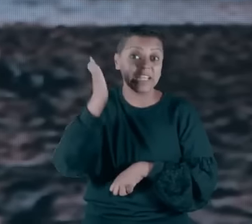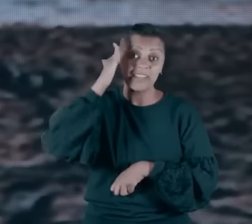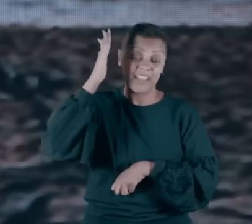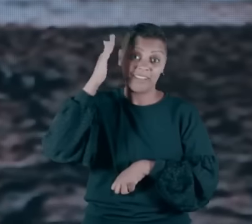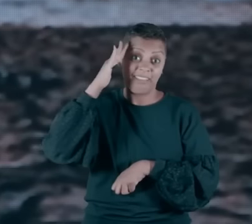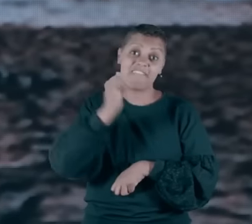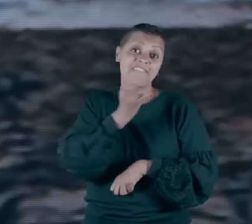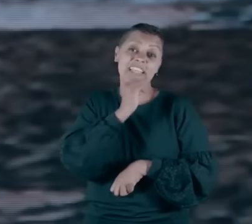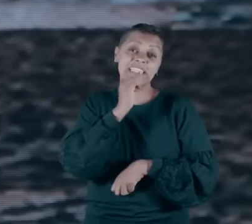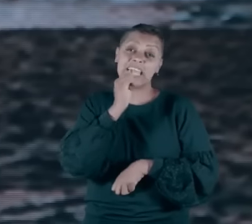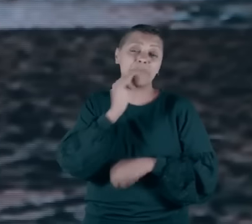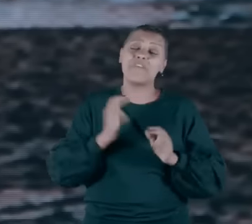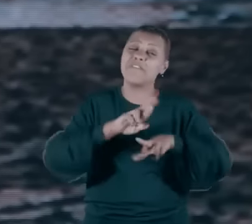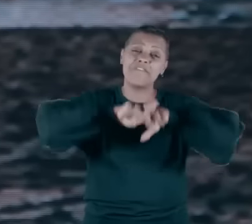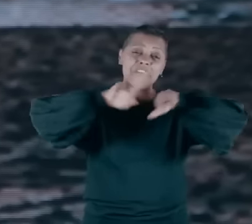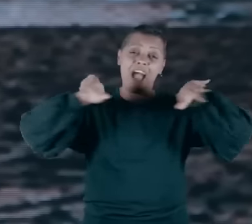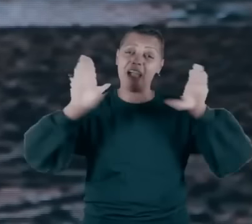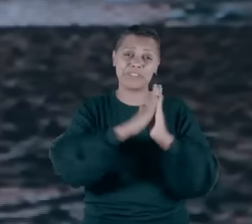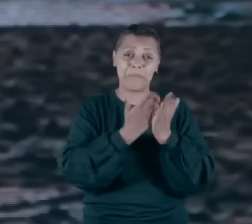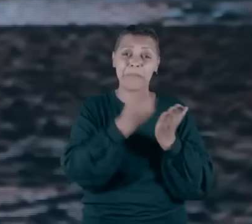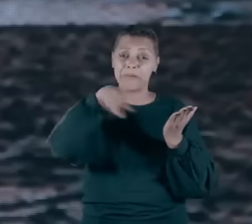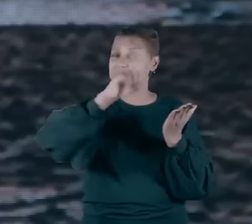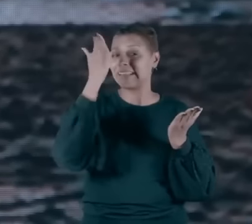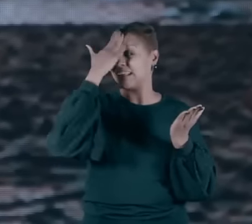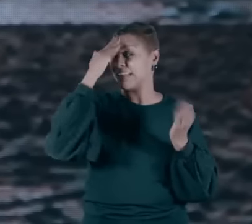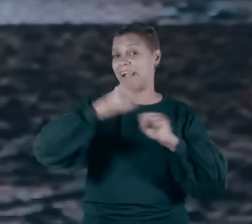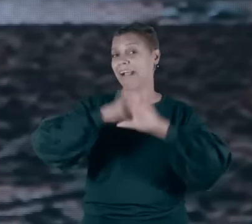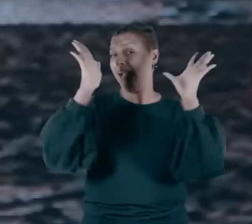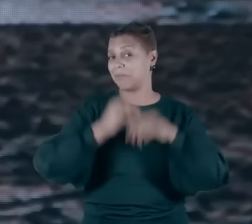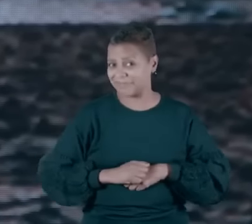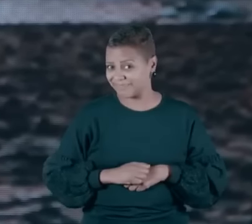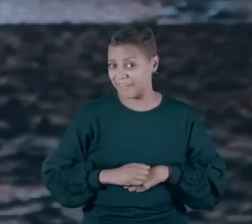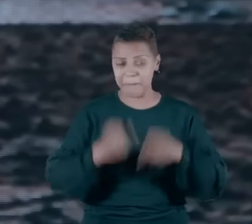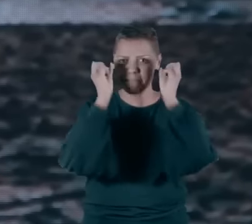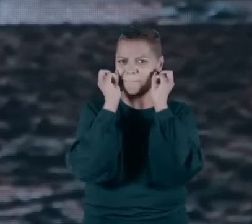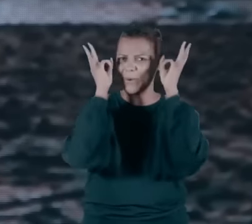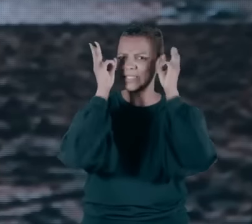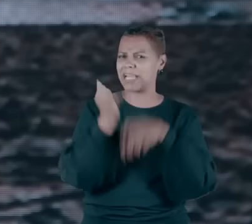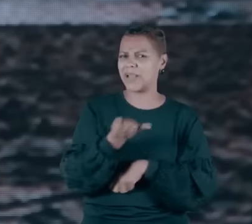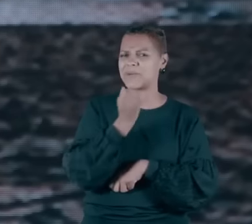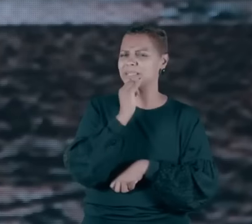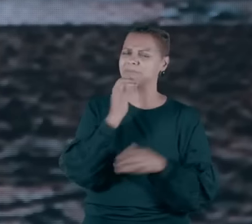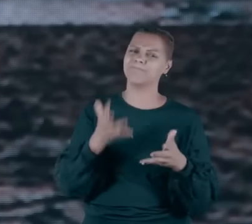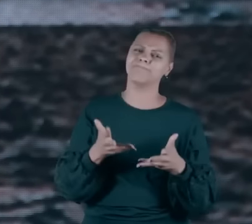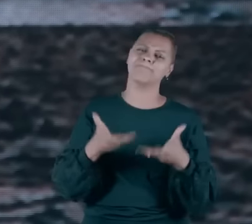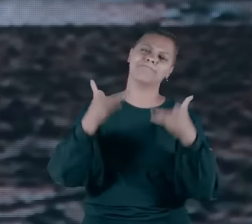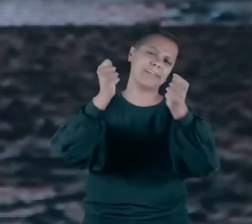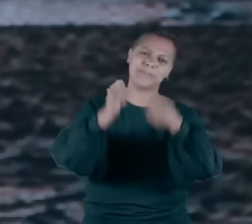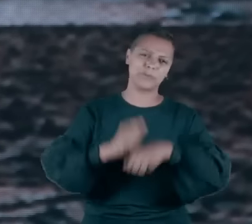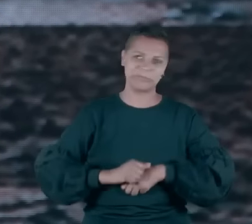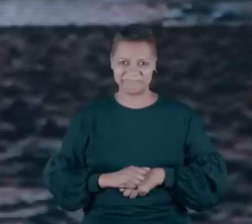sempre assim Moisés Esse é um exemplo extraordinário né o